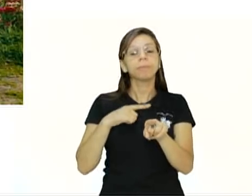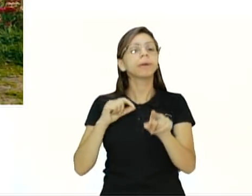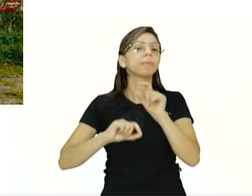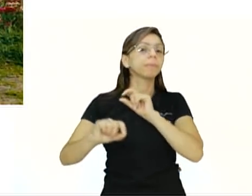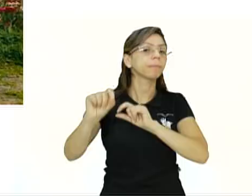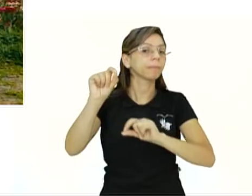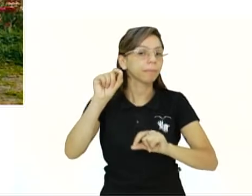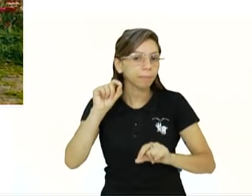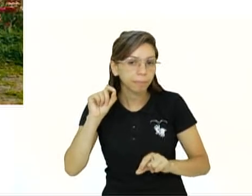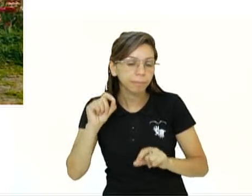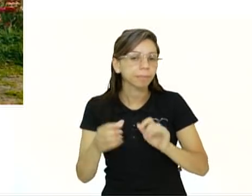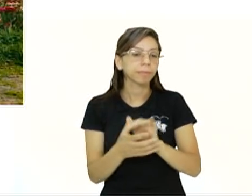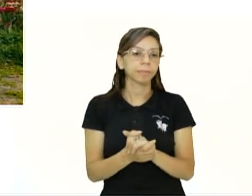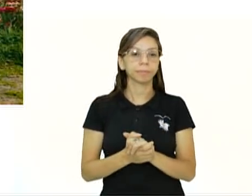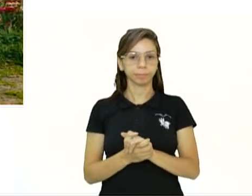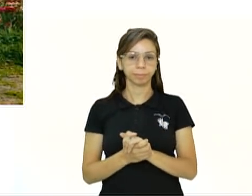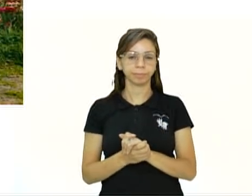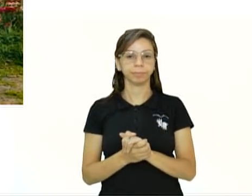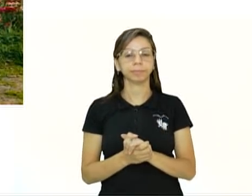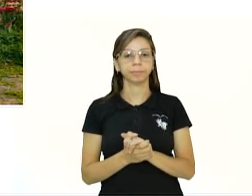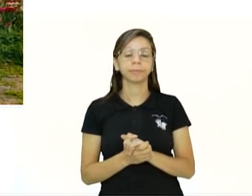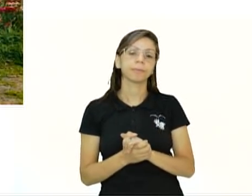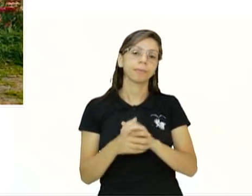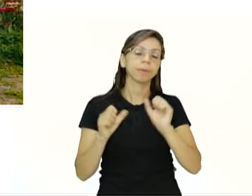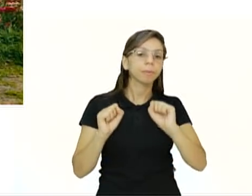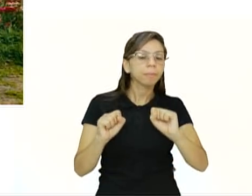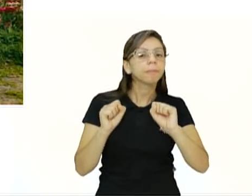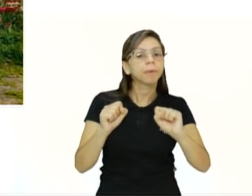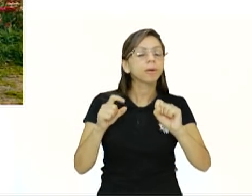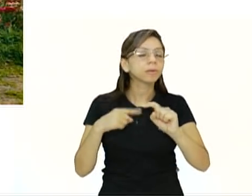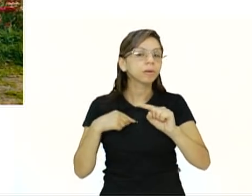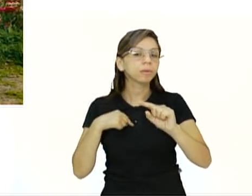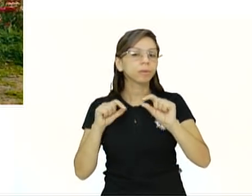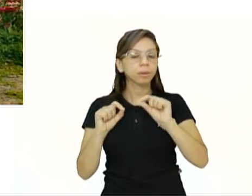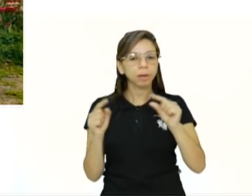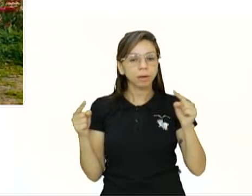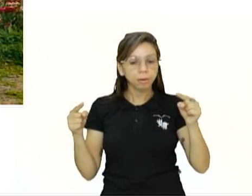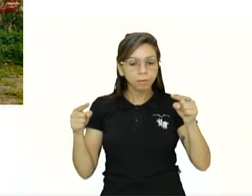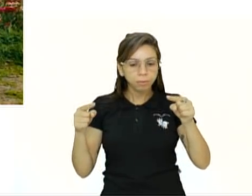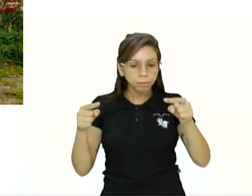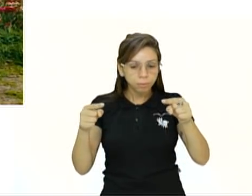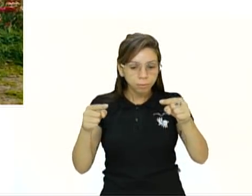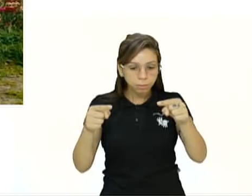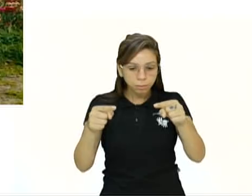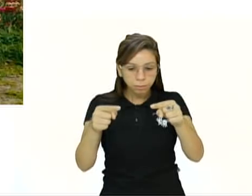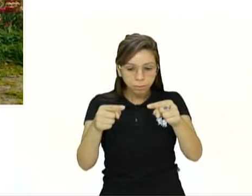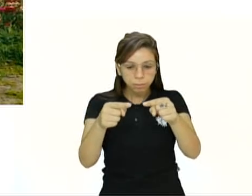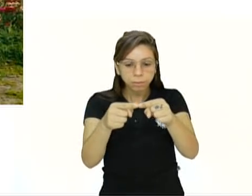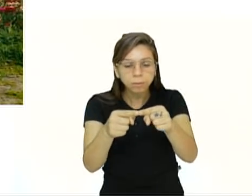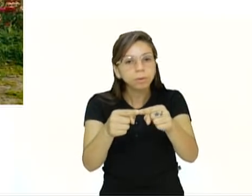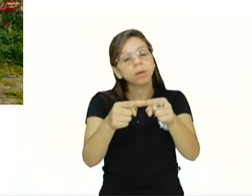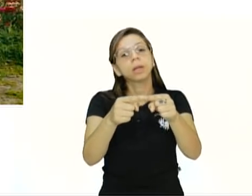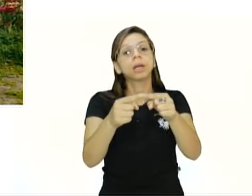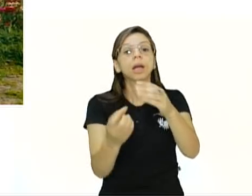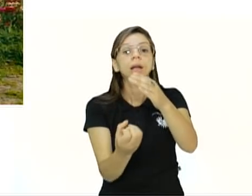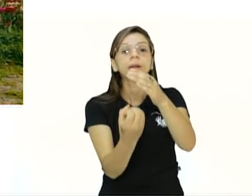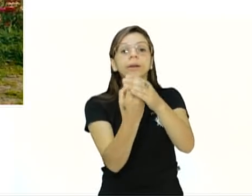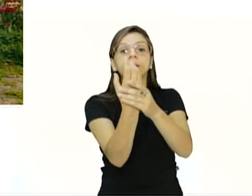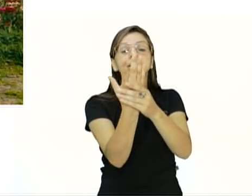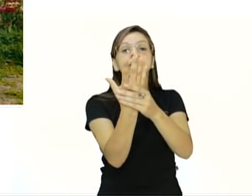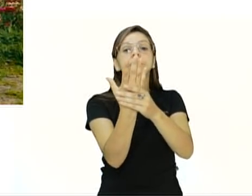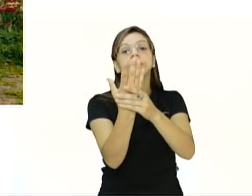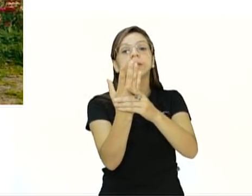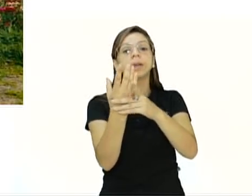podem ser perpendiculares, quando possuem um ponto em comum e formam 90 graus. Tudo isso